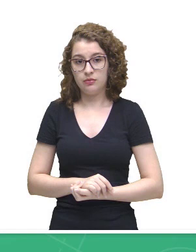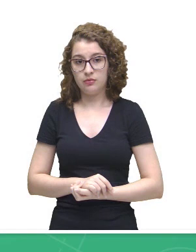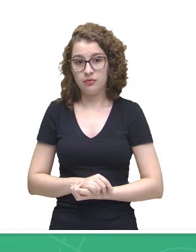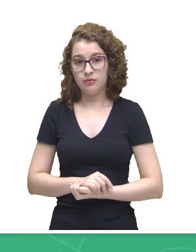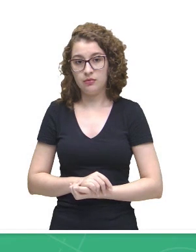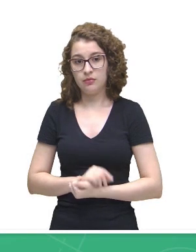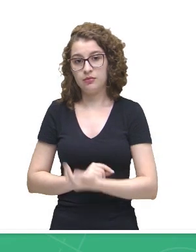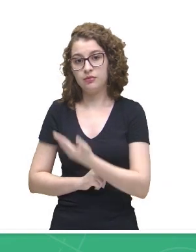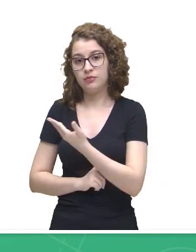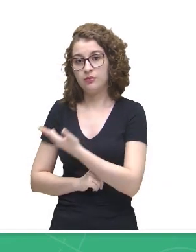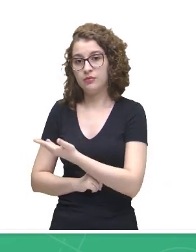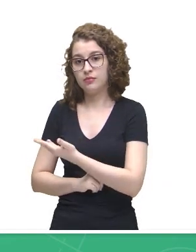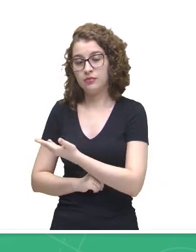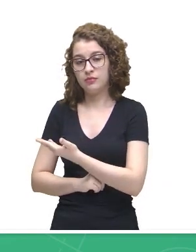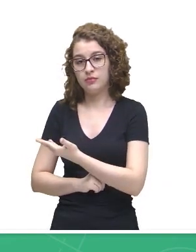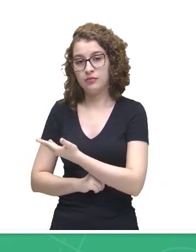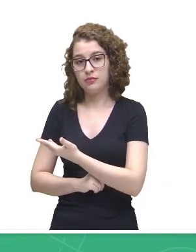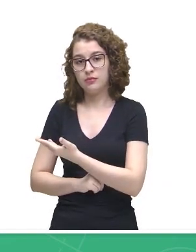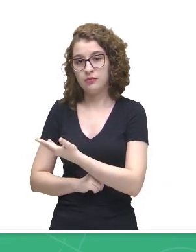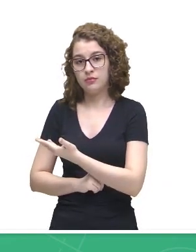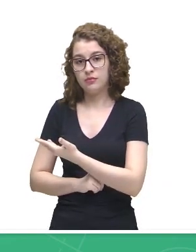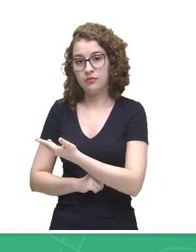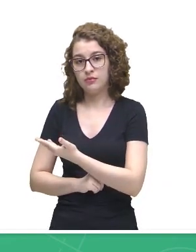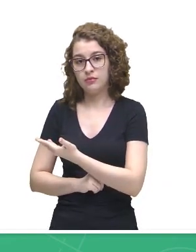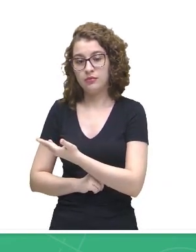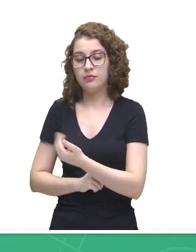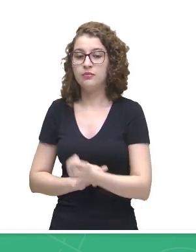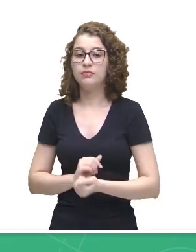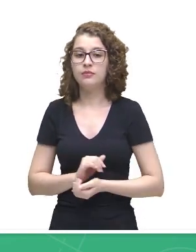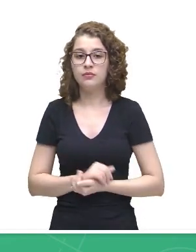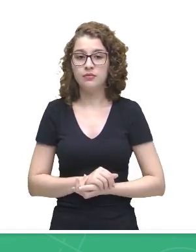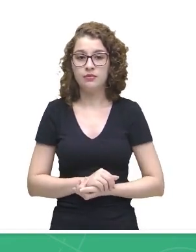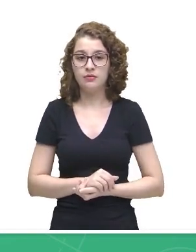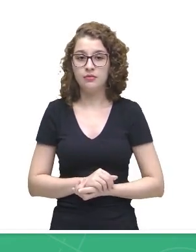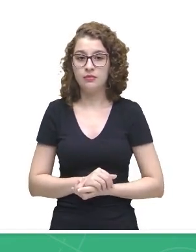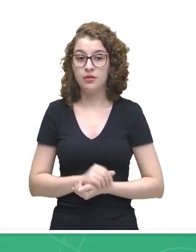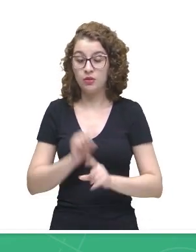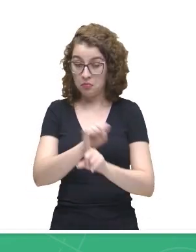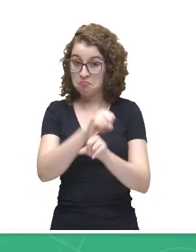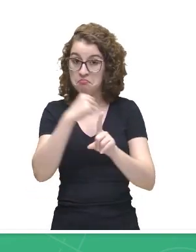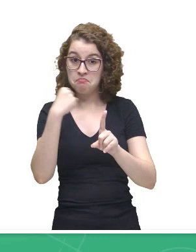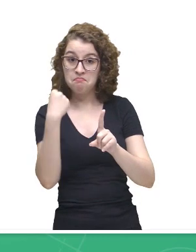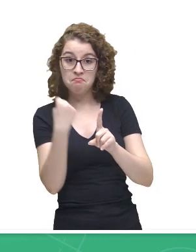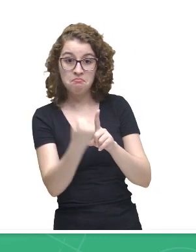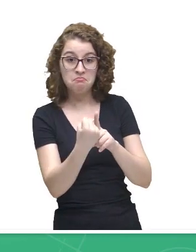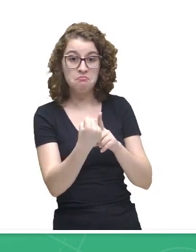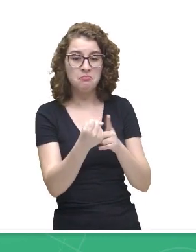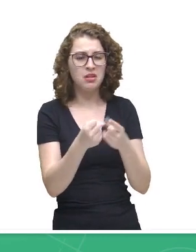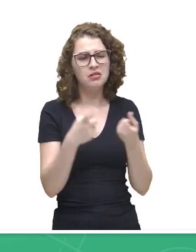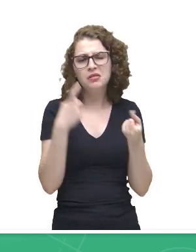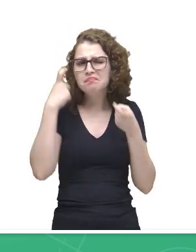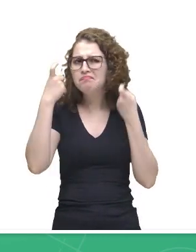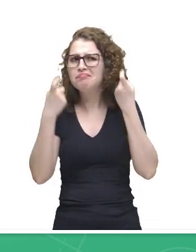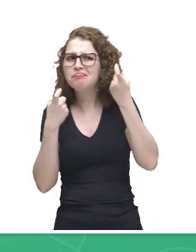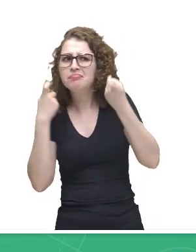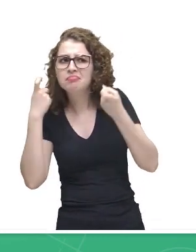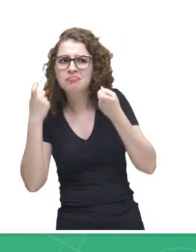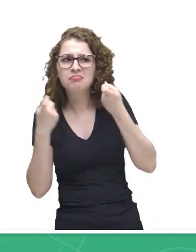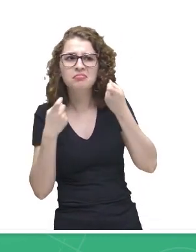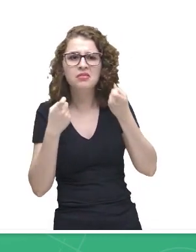Our society is not worried about saving water. A nossa sociedade não se preocupa